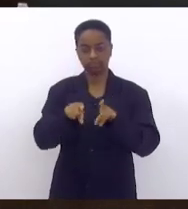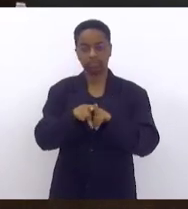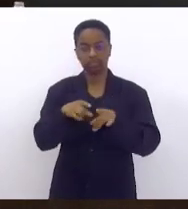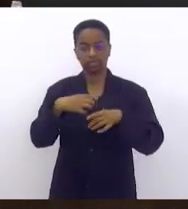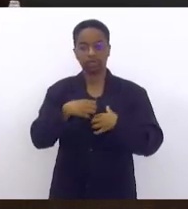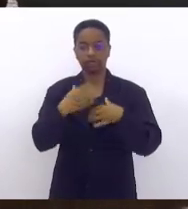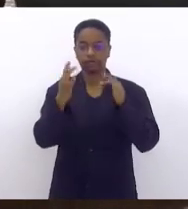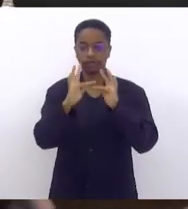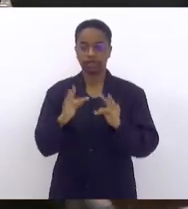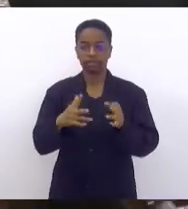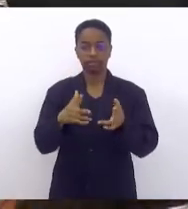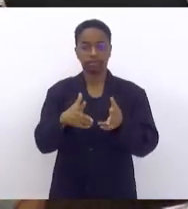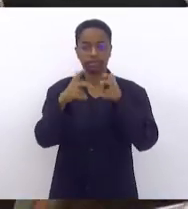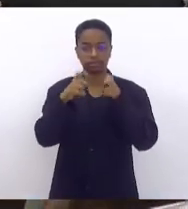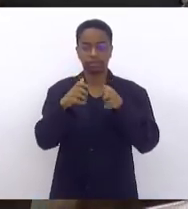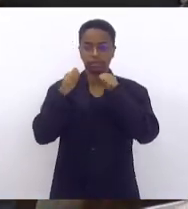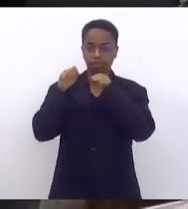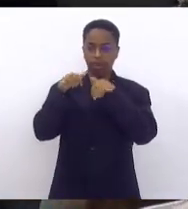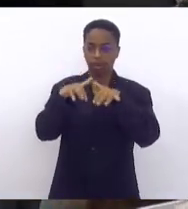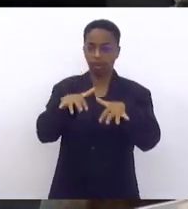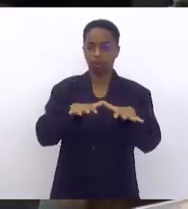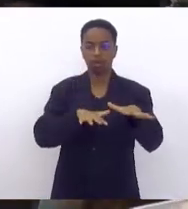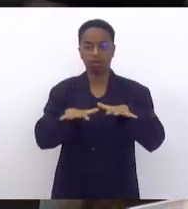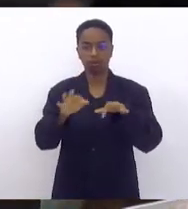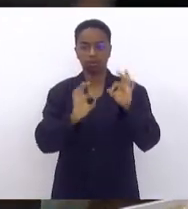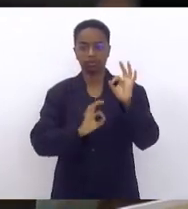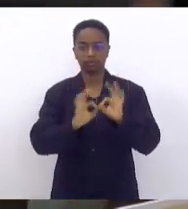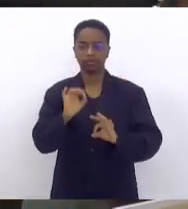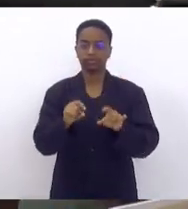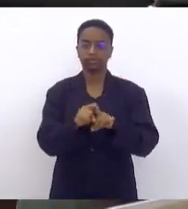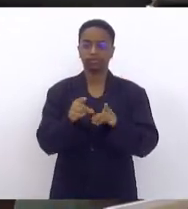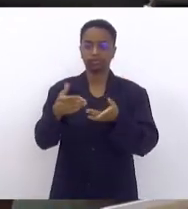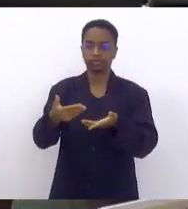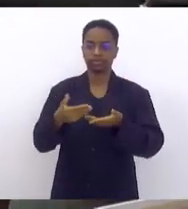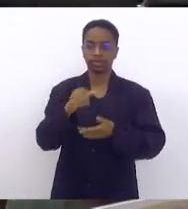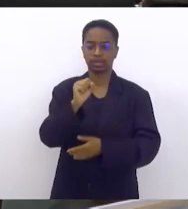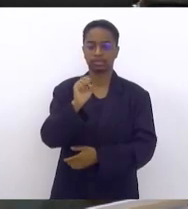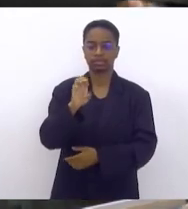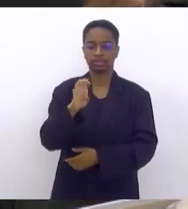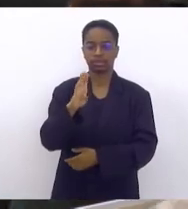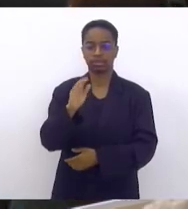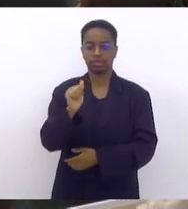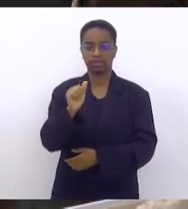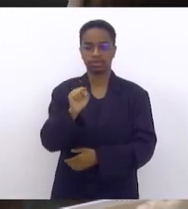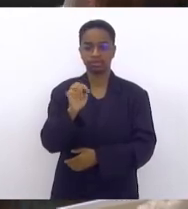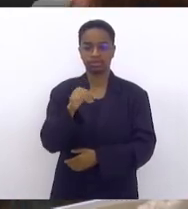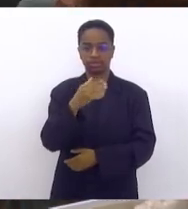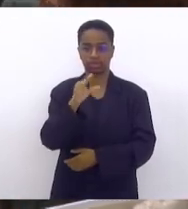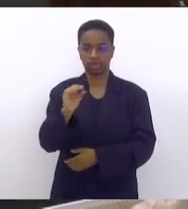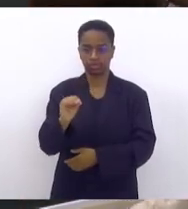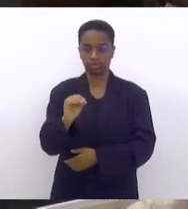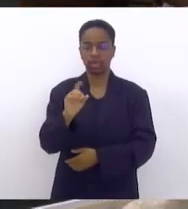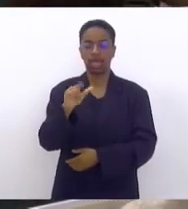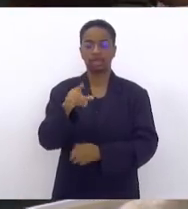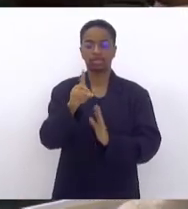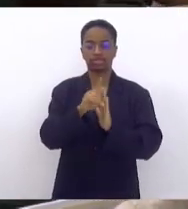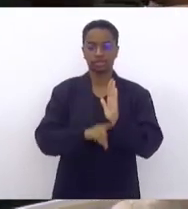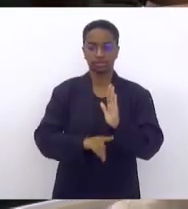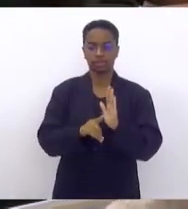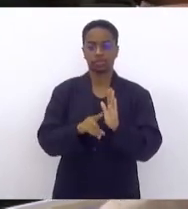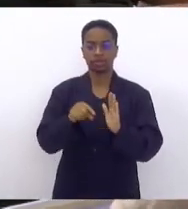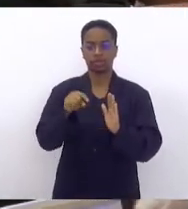mobilizada. Queria chamar para a mesa Sebastião Wagner Berriel, diretor de Centro de Saúde aqui do Rio, que